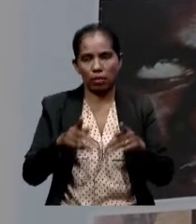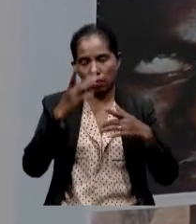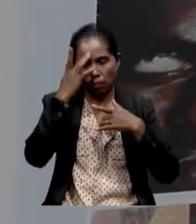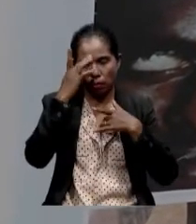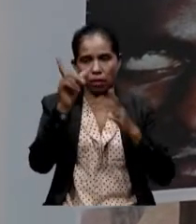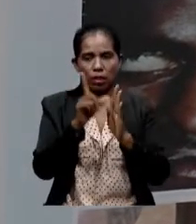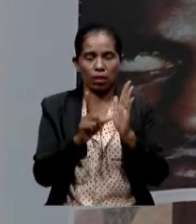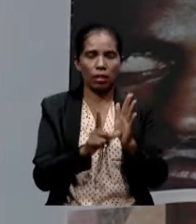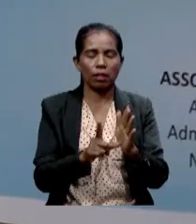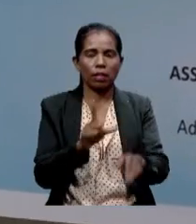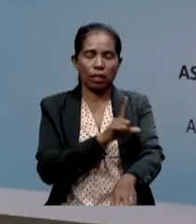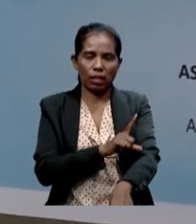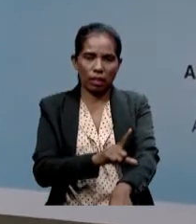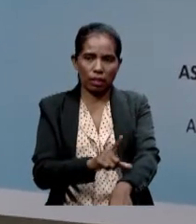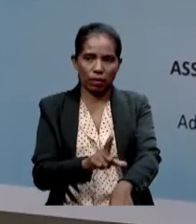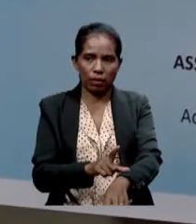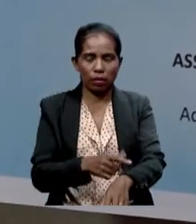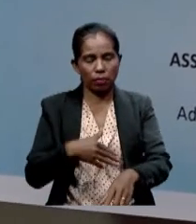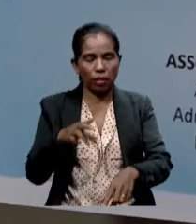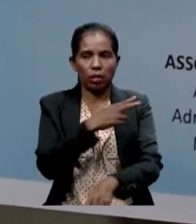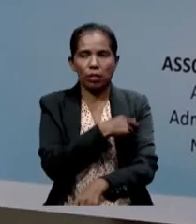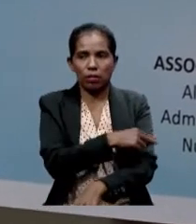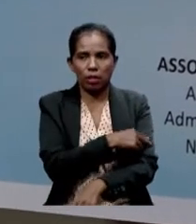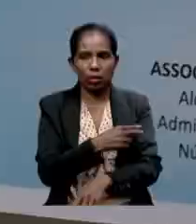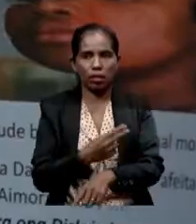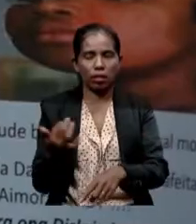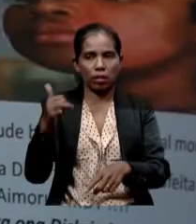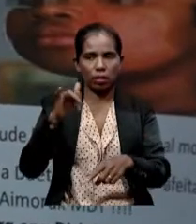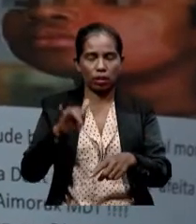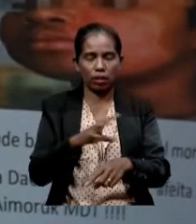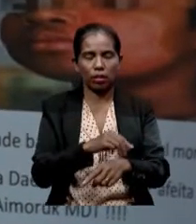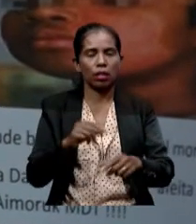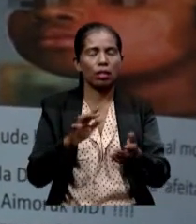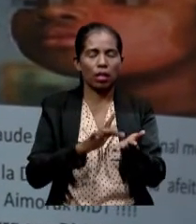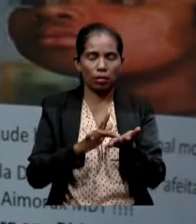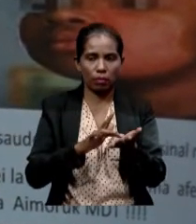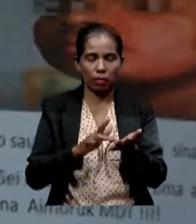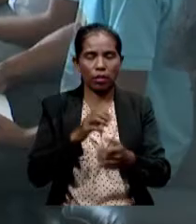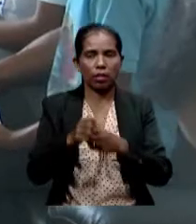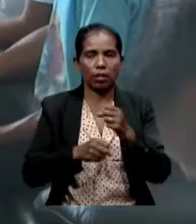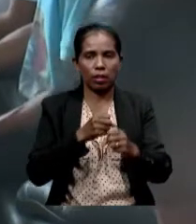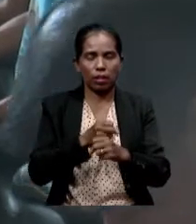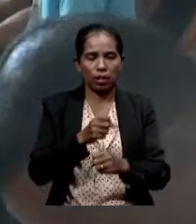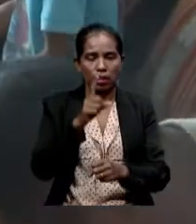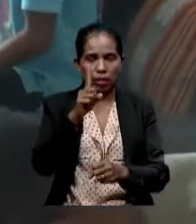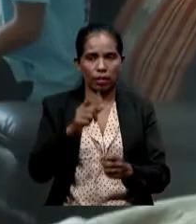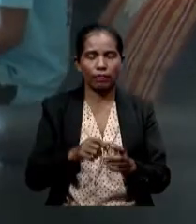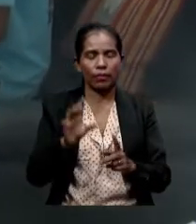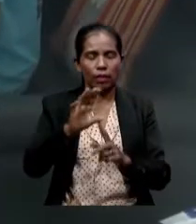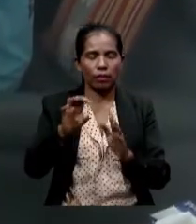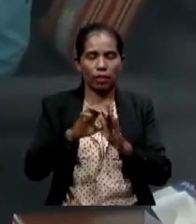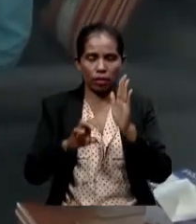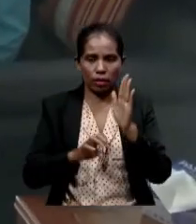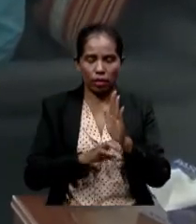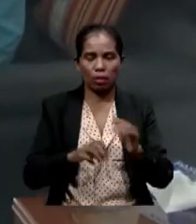moras lepra halau tratamento e hospital ho sentro saudi sira no pakote e moruk durante tina ngida. Chefe Estado se halo aproximação